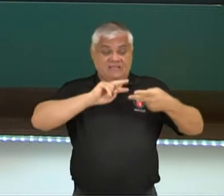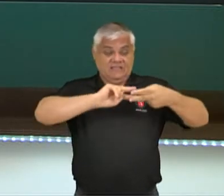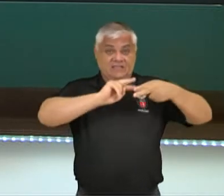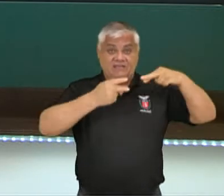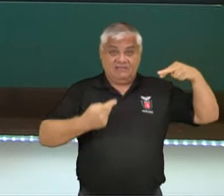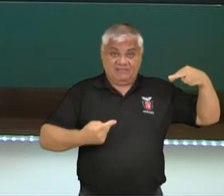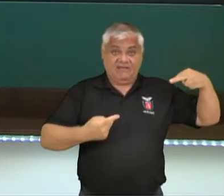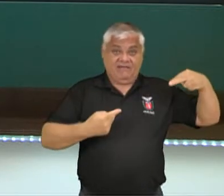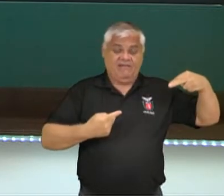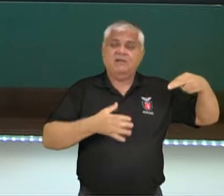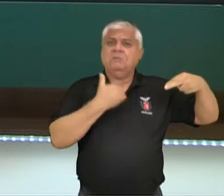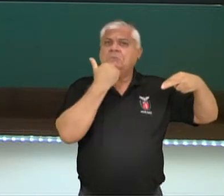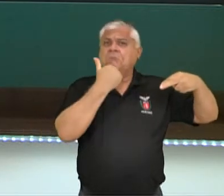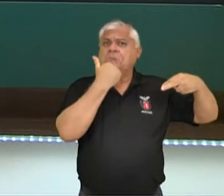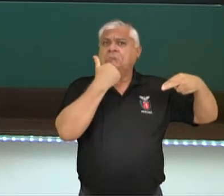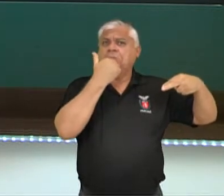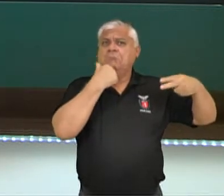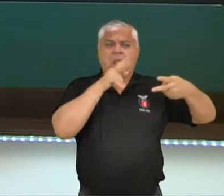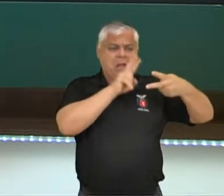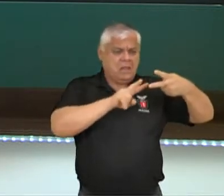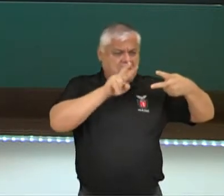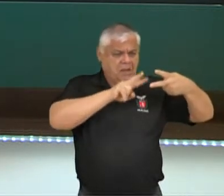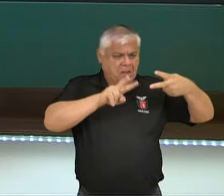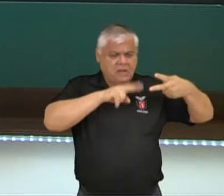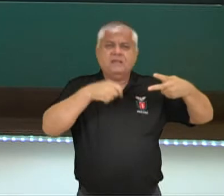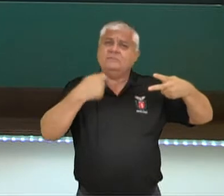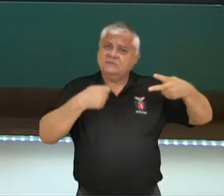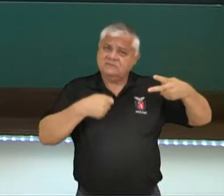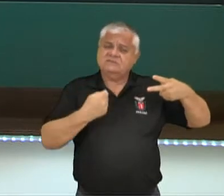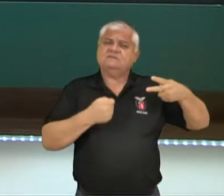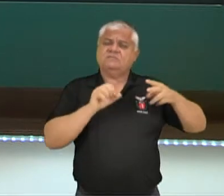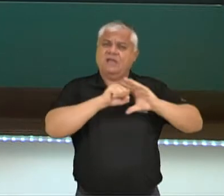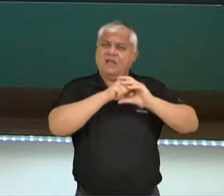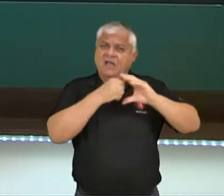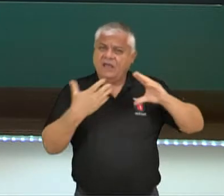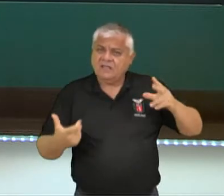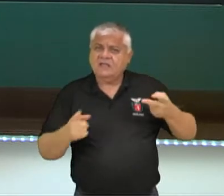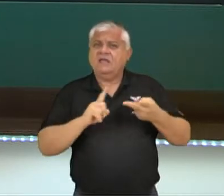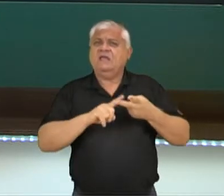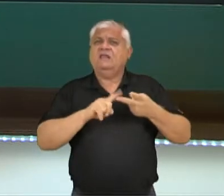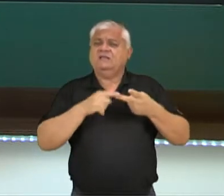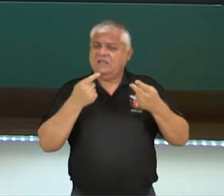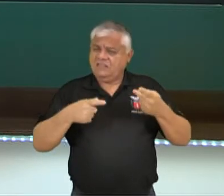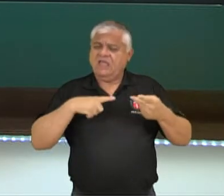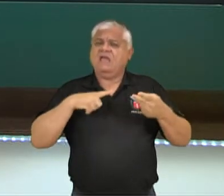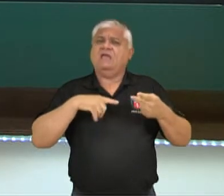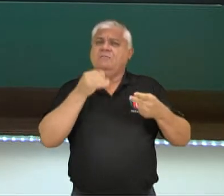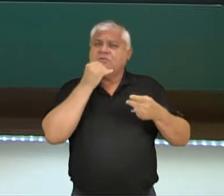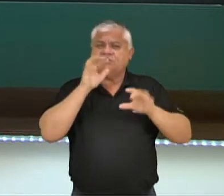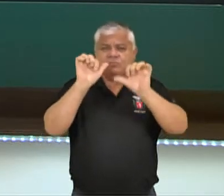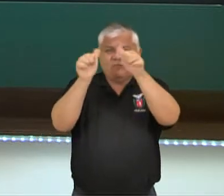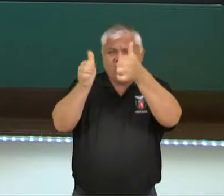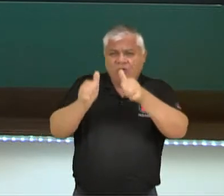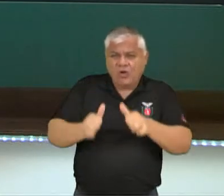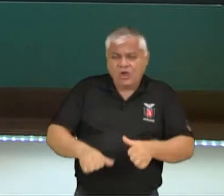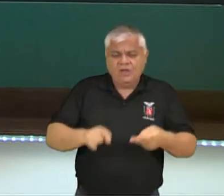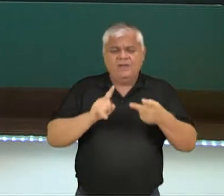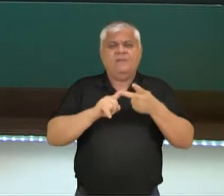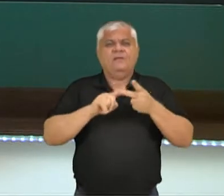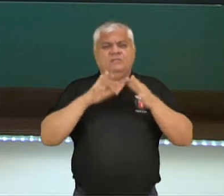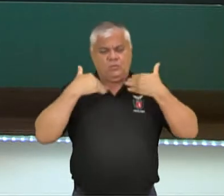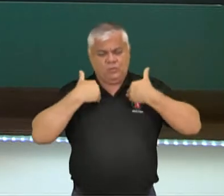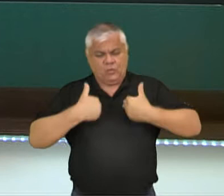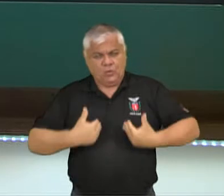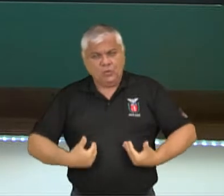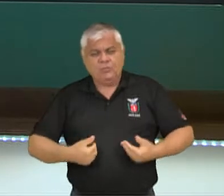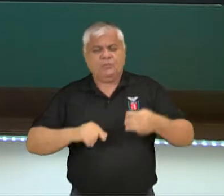produzir proteína para determinar todas as minhas características, sejam elas morfológicas, de forma, fisiológicas